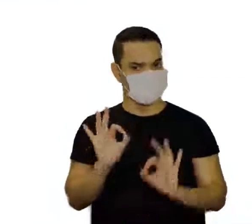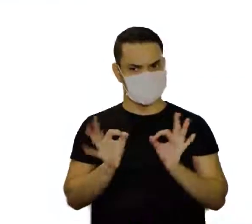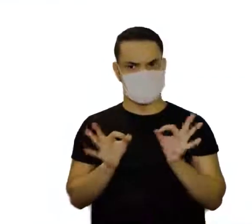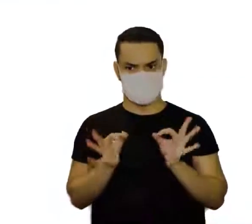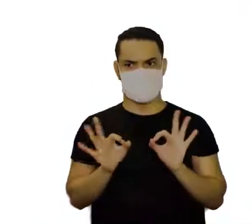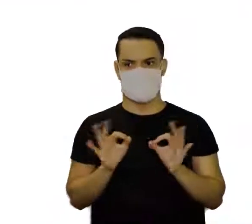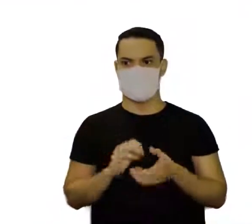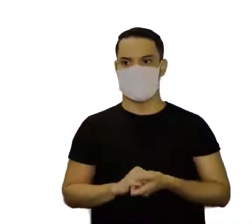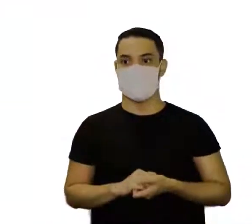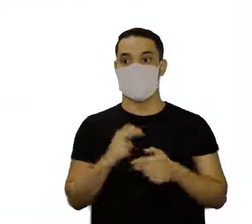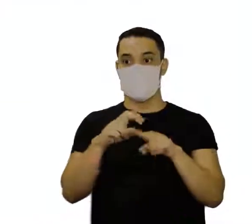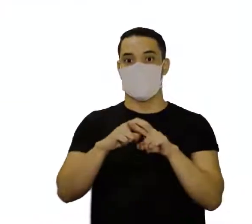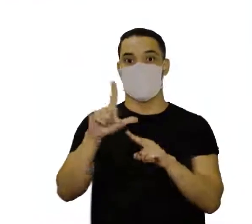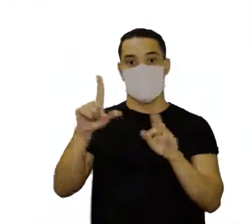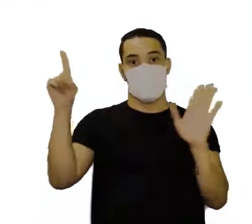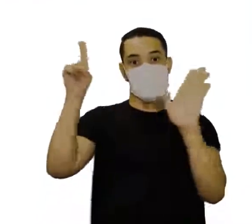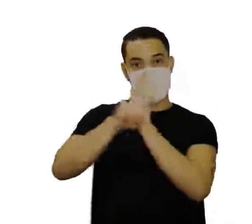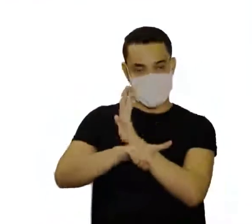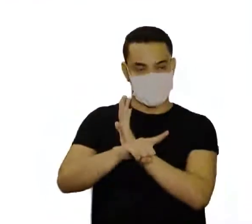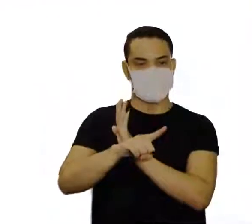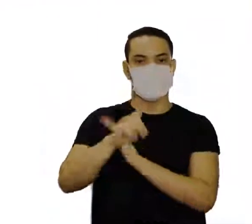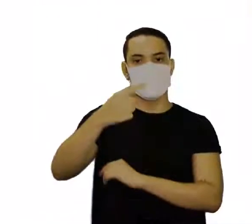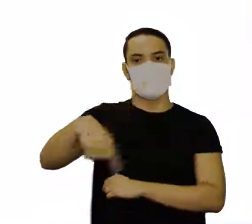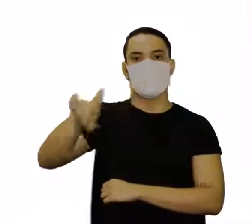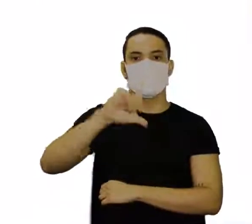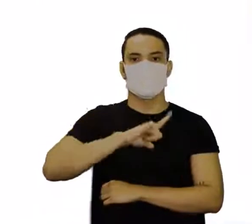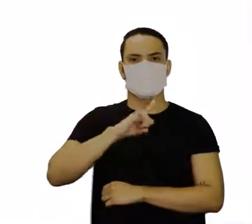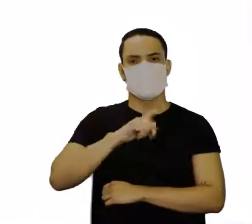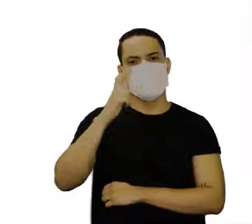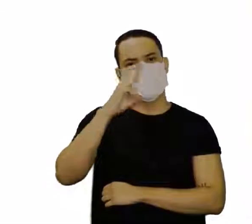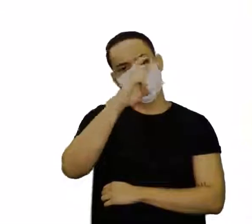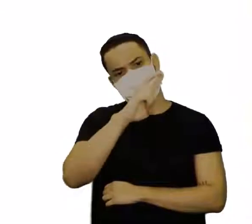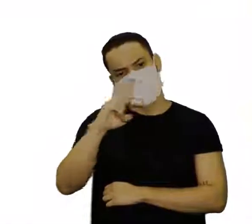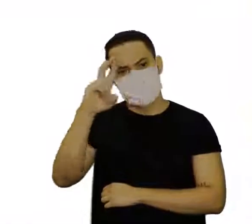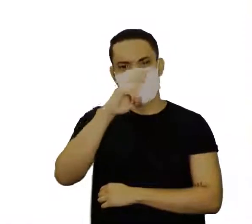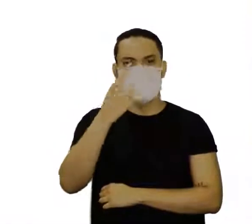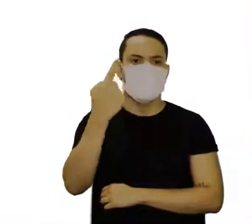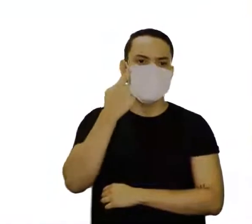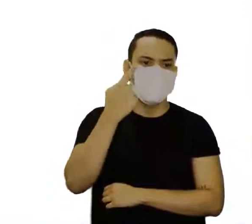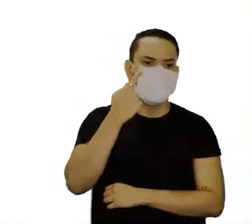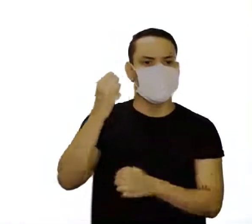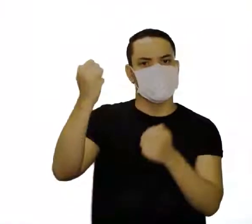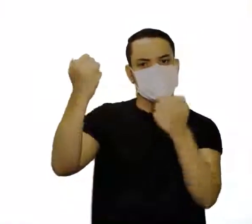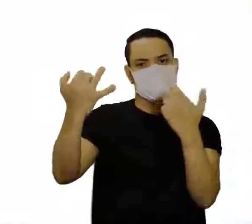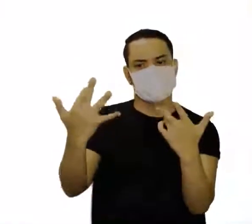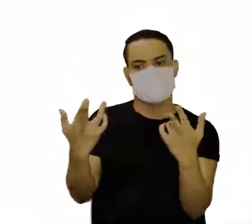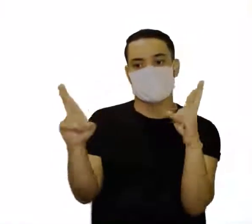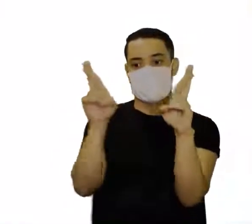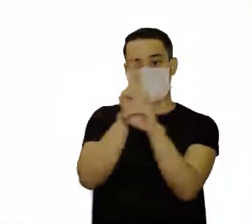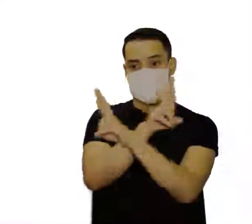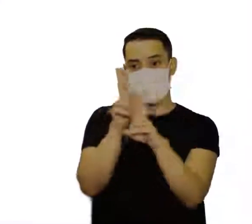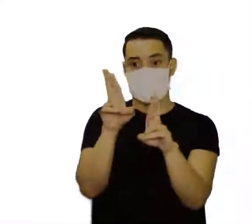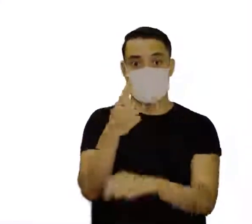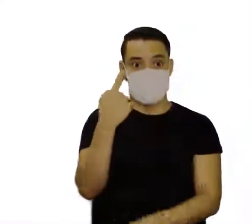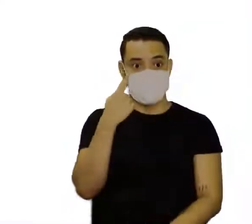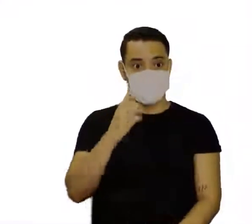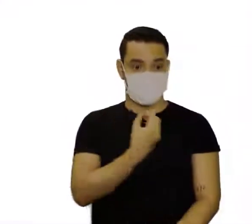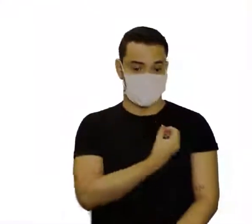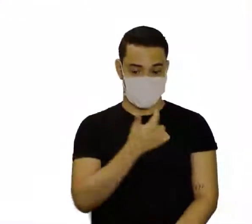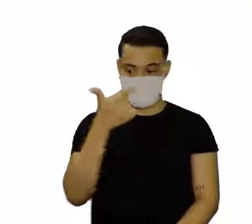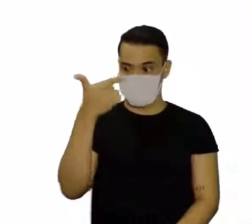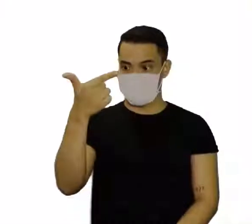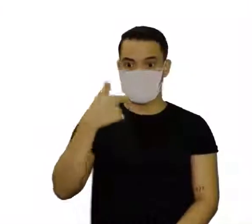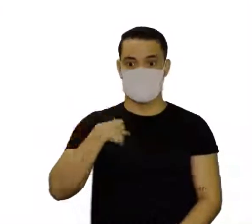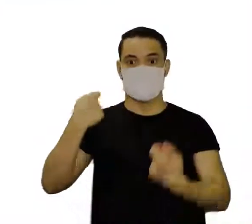Então, aí é uma questão que você tem que observar, você tem que relacionar. Viram que na 2 eu